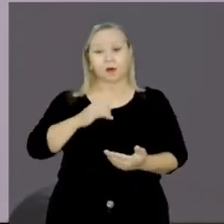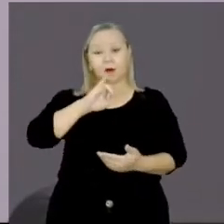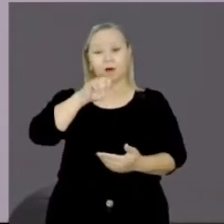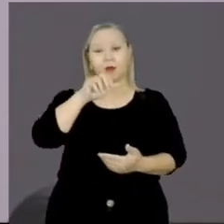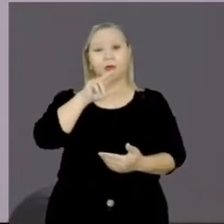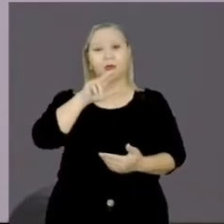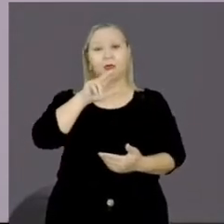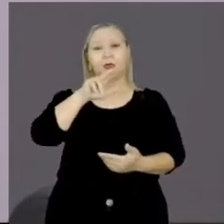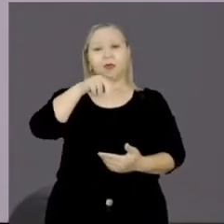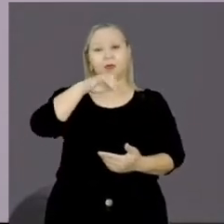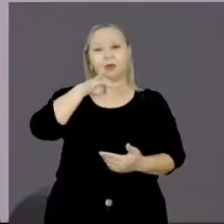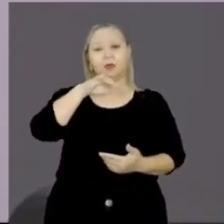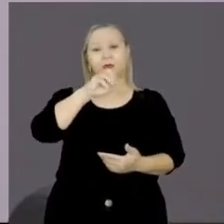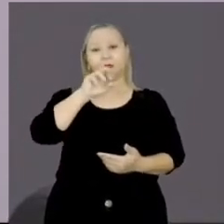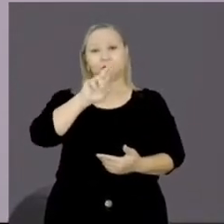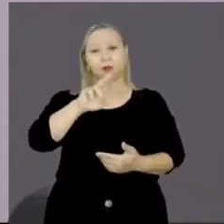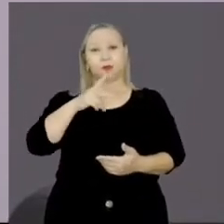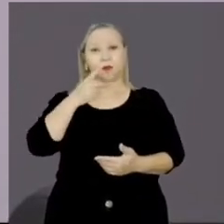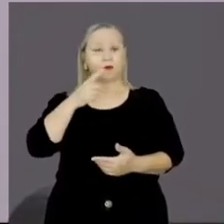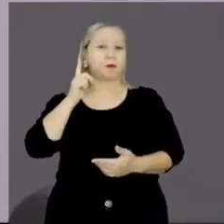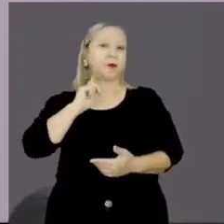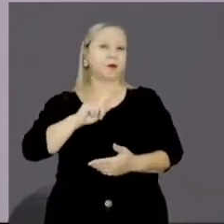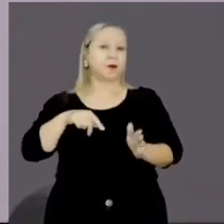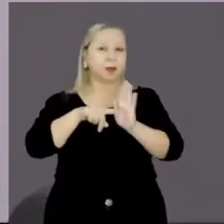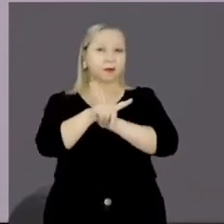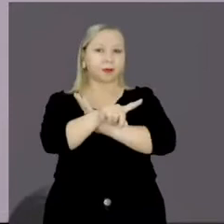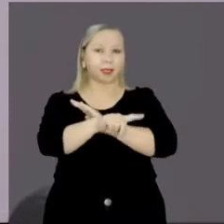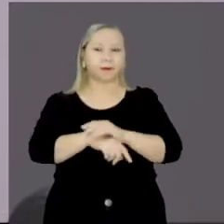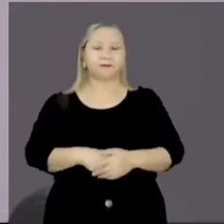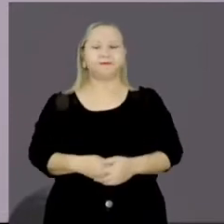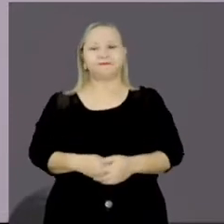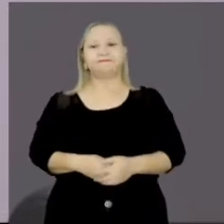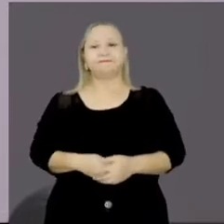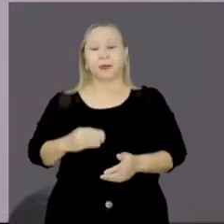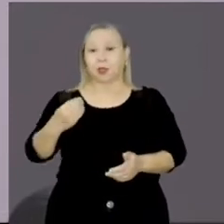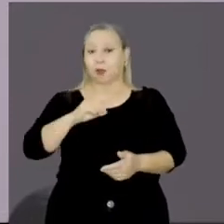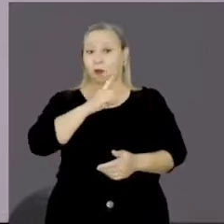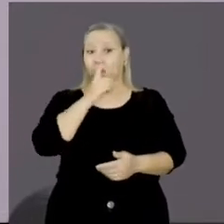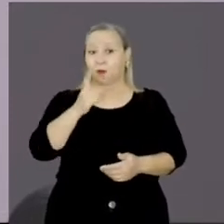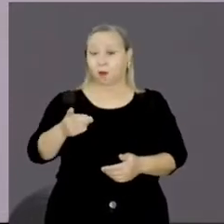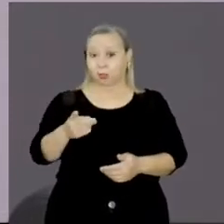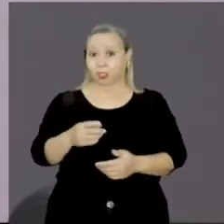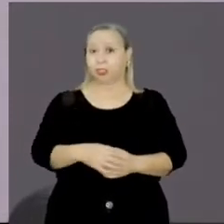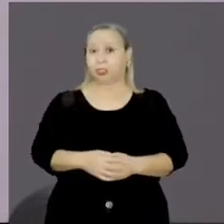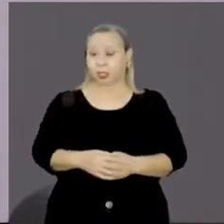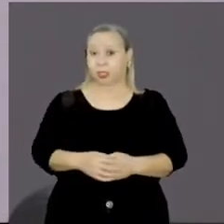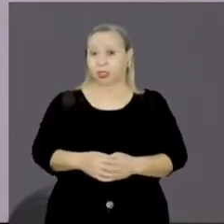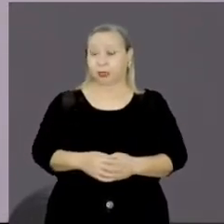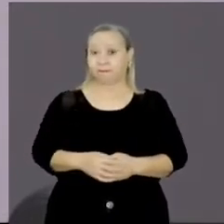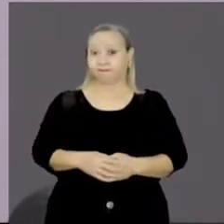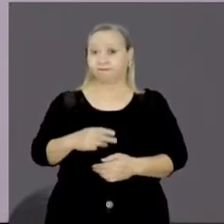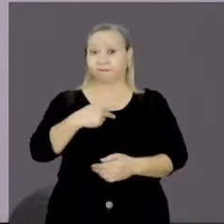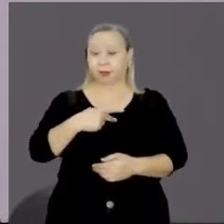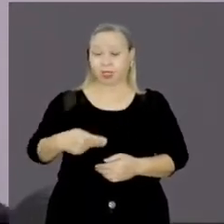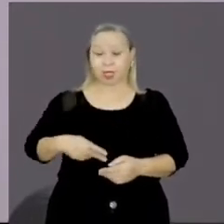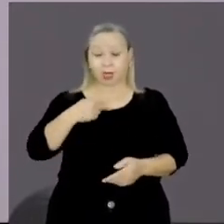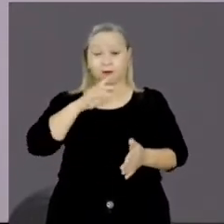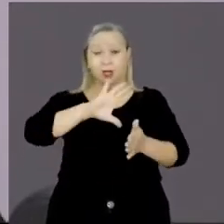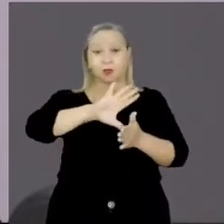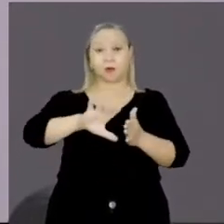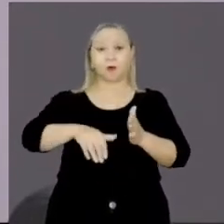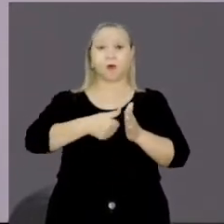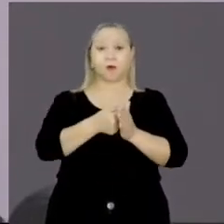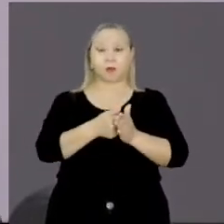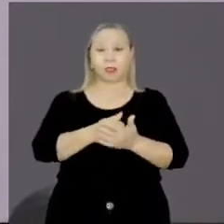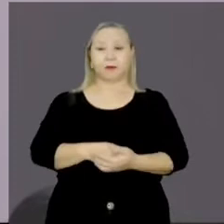públicos. Segundo informações da justiça, pessoas e empresas envolvidas devolveram aí cerca de R$1 bilhão. Mas eu não quero falar